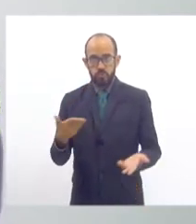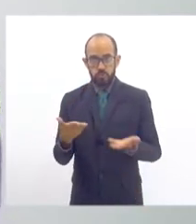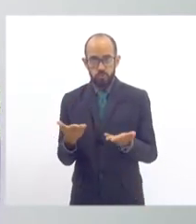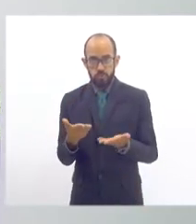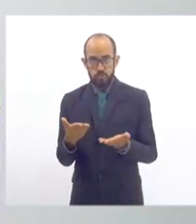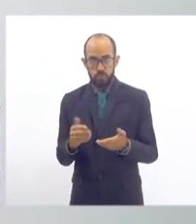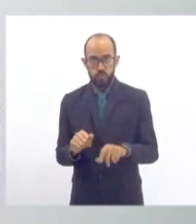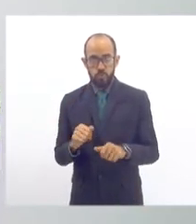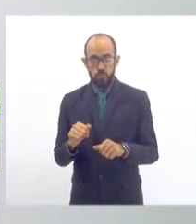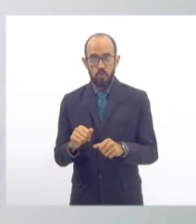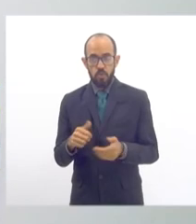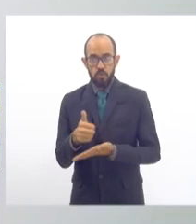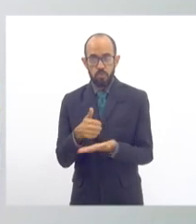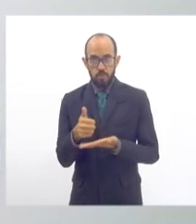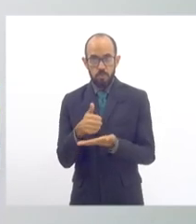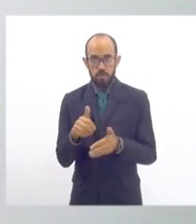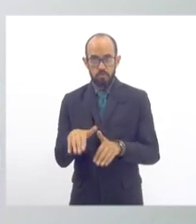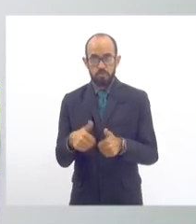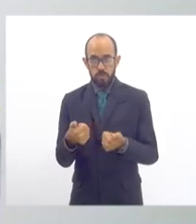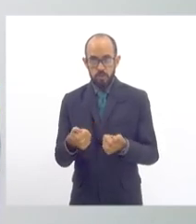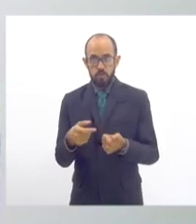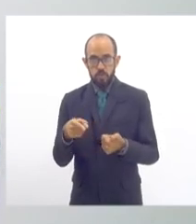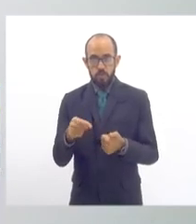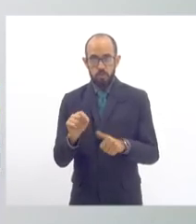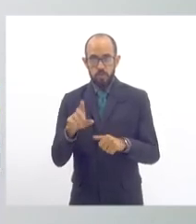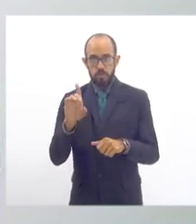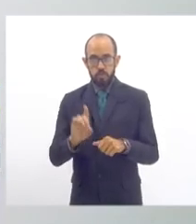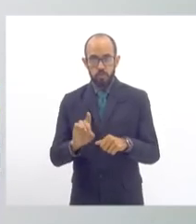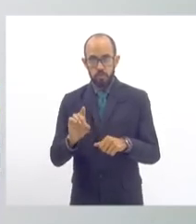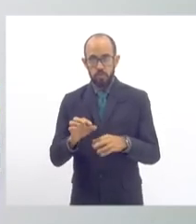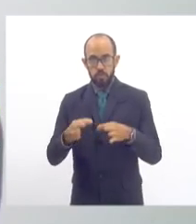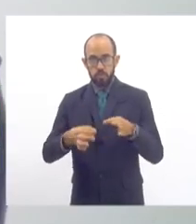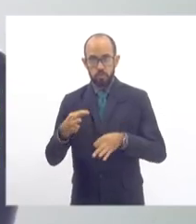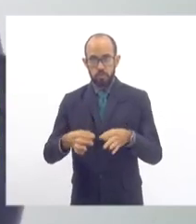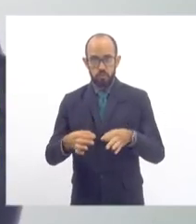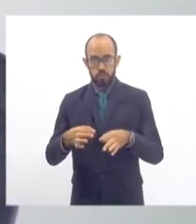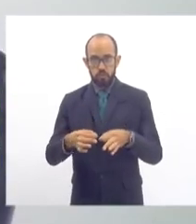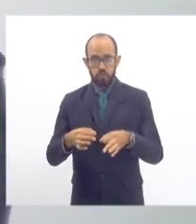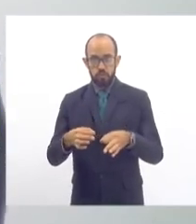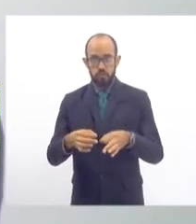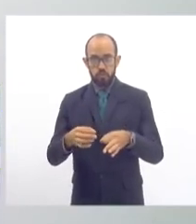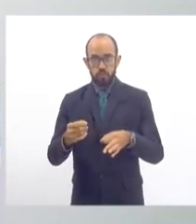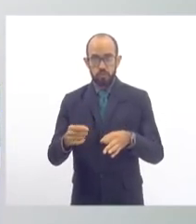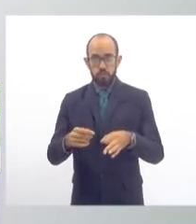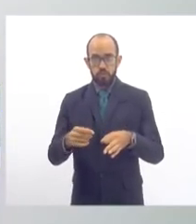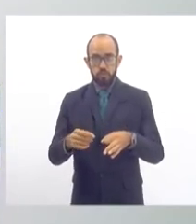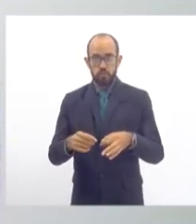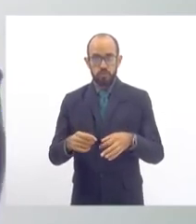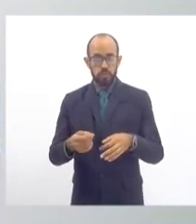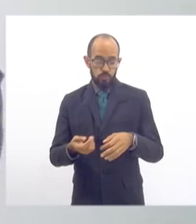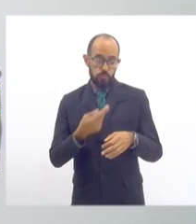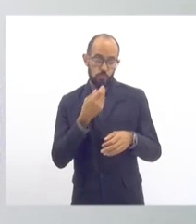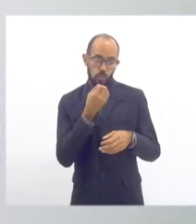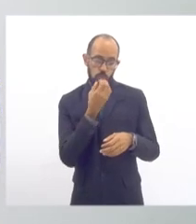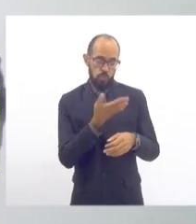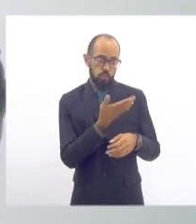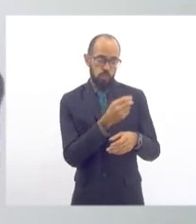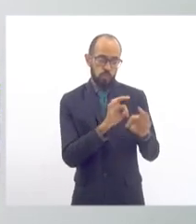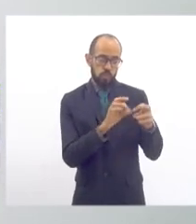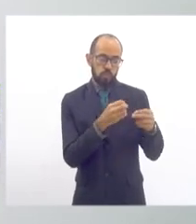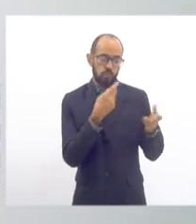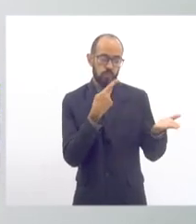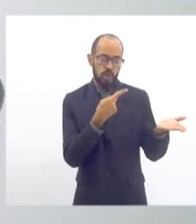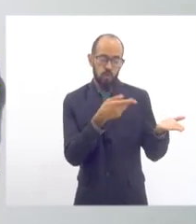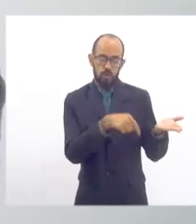embasamento maior, feito pelo nosso diretor jurídico, também é procurador, que acabou de externar os pontos. Então, assim,